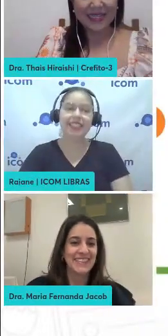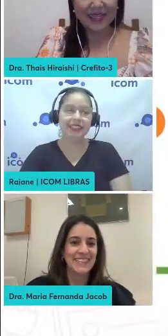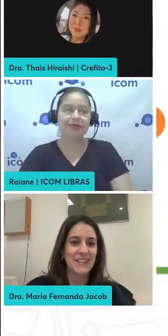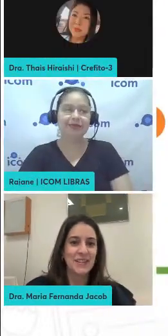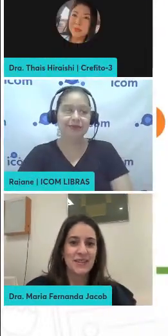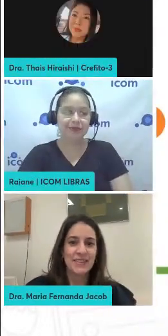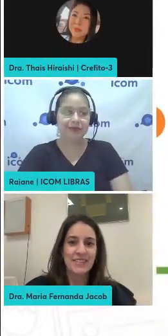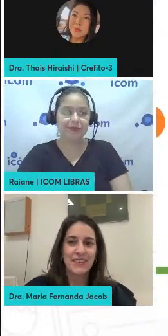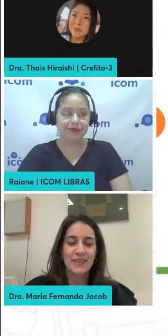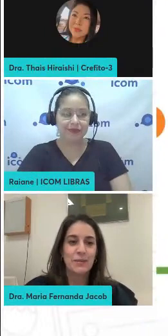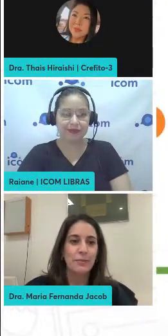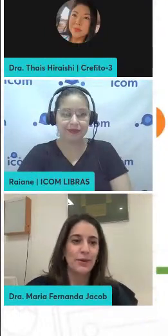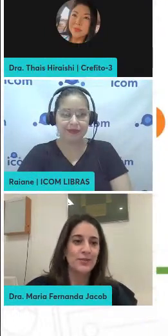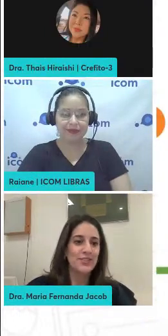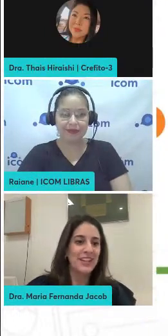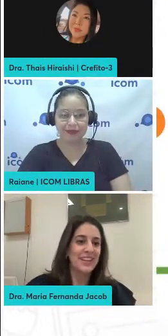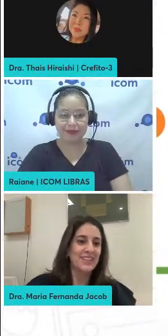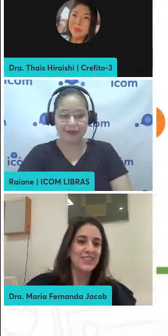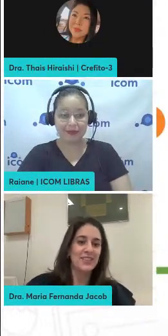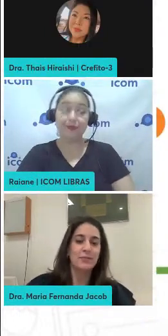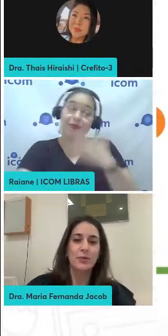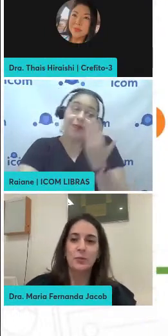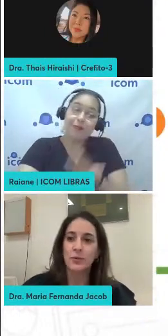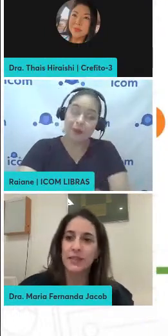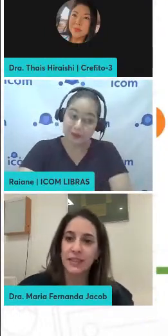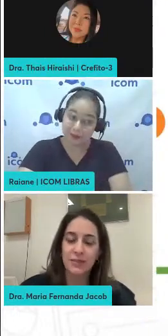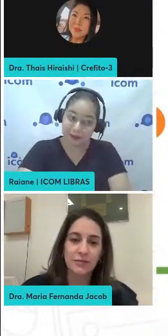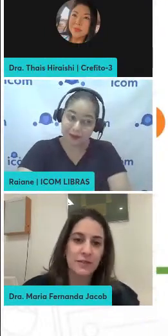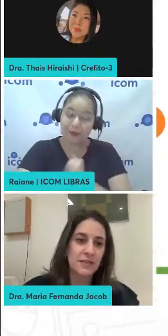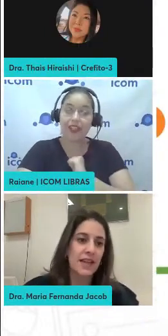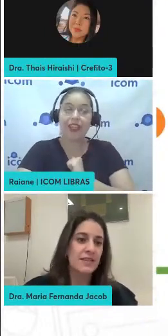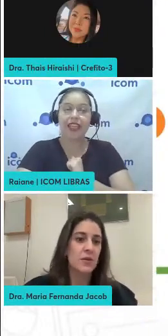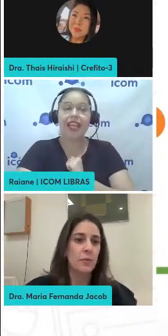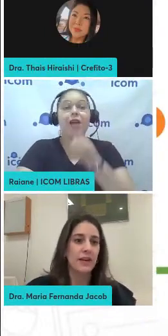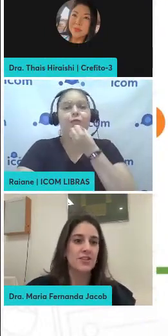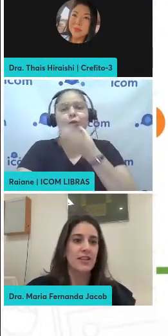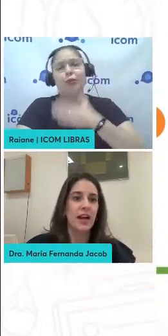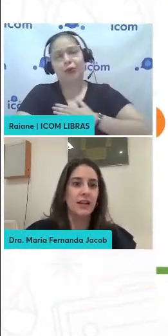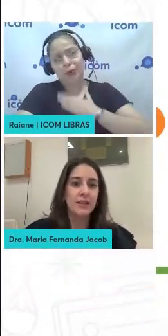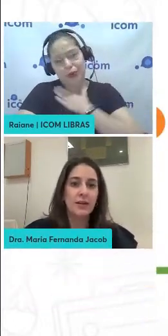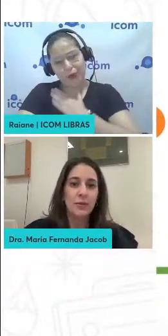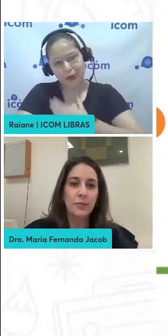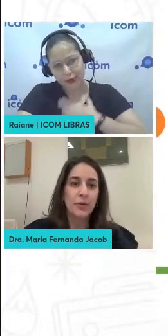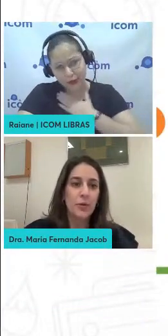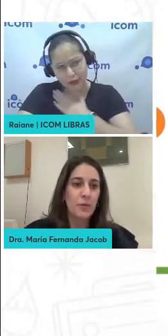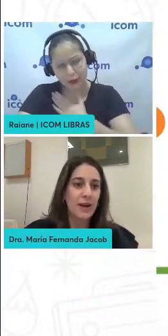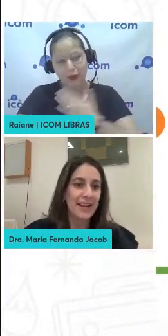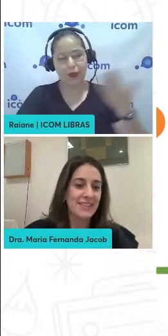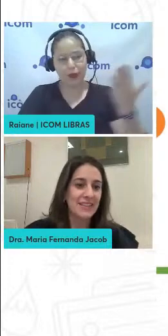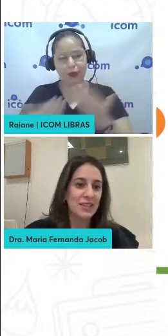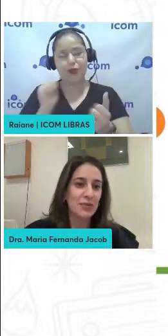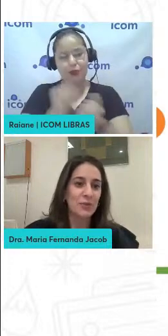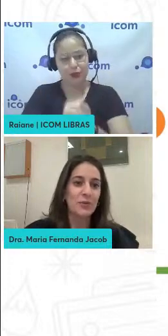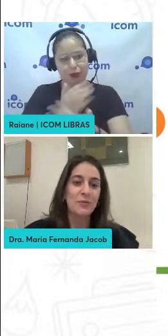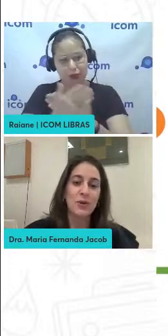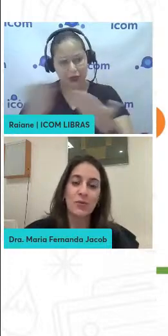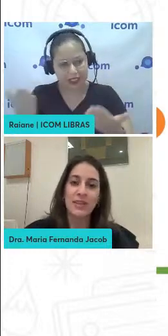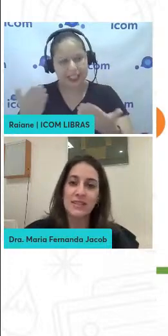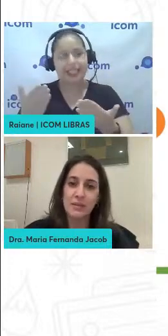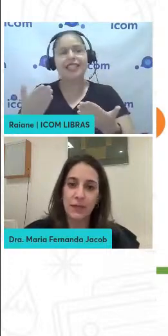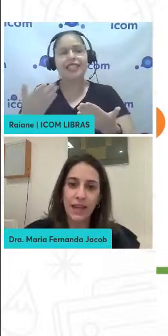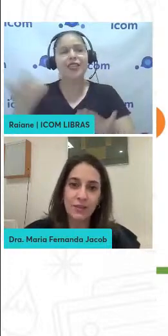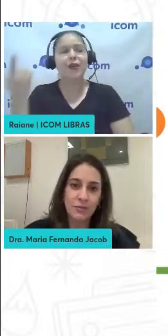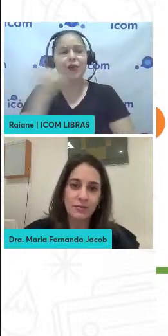Obrigada. Bom, gente, muito bom estar aqui com vocês e compartilhar um pouco mais aqui do